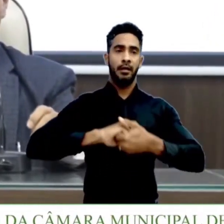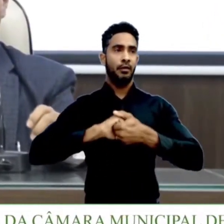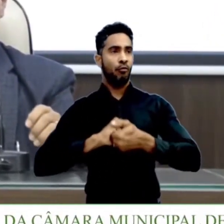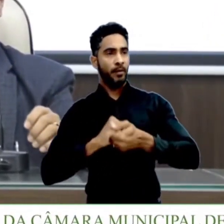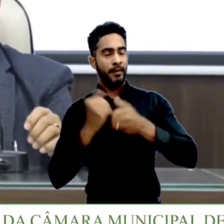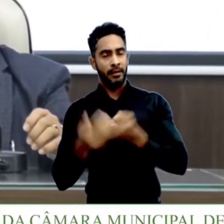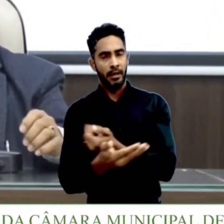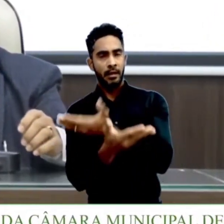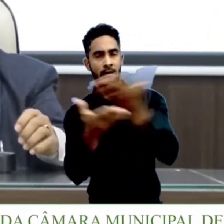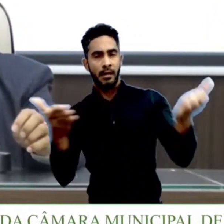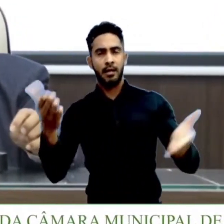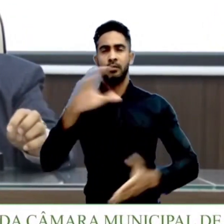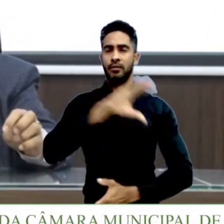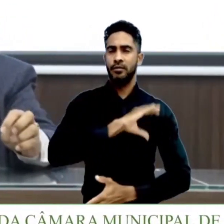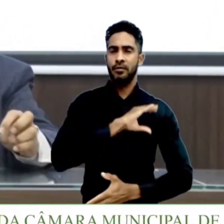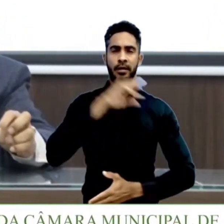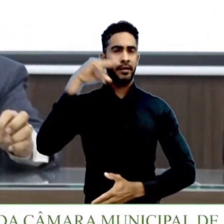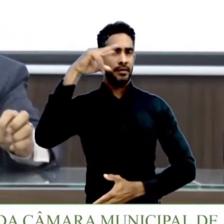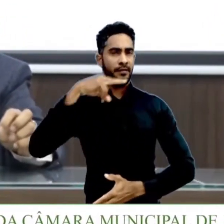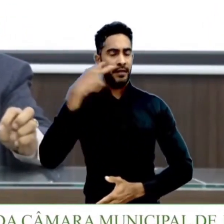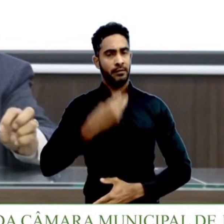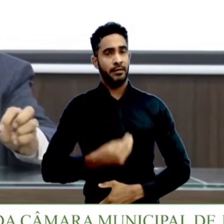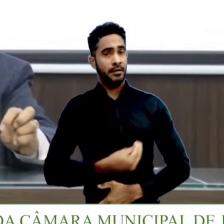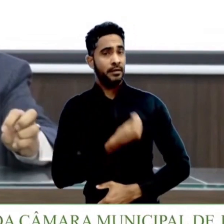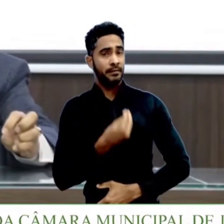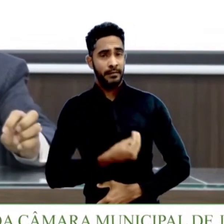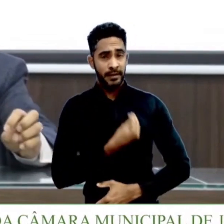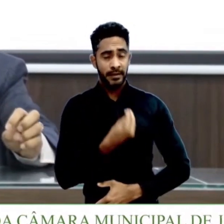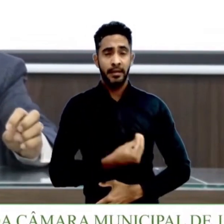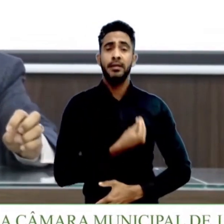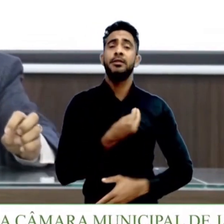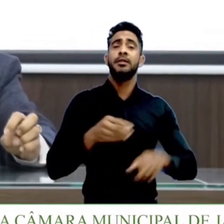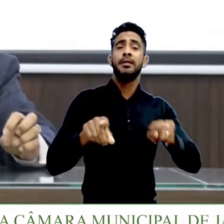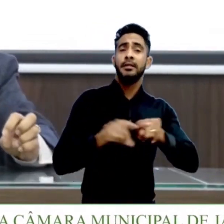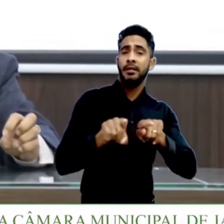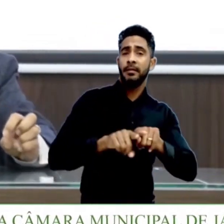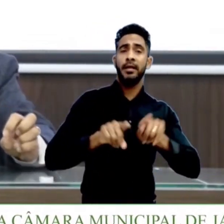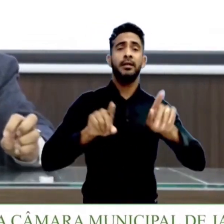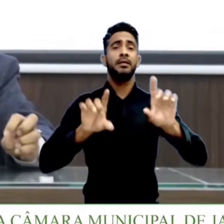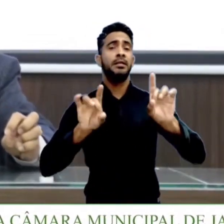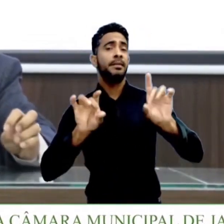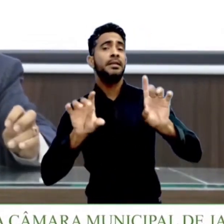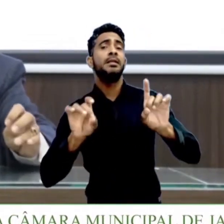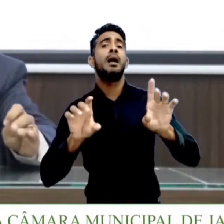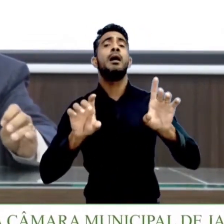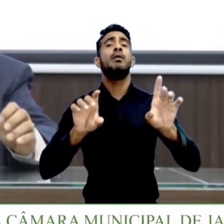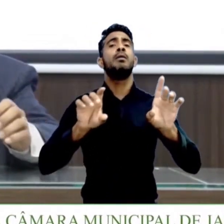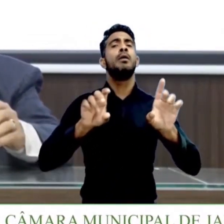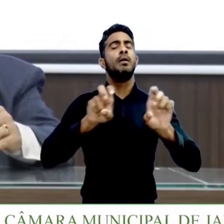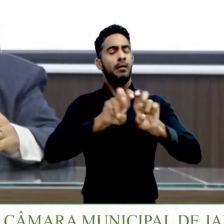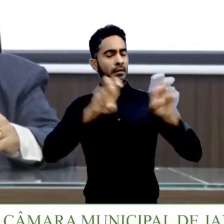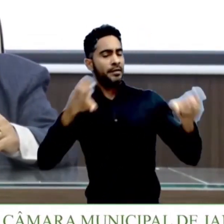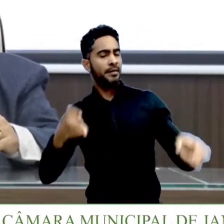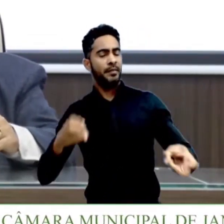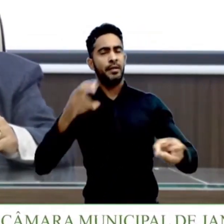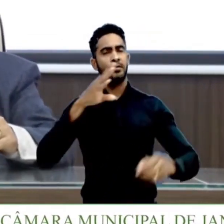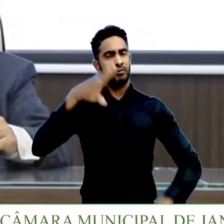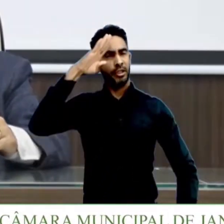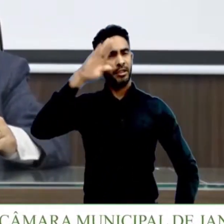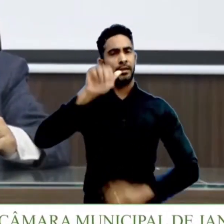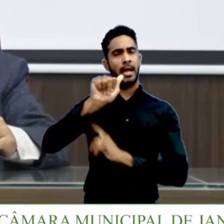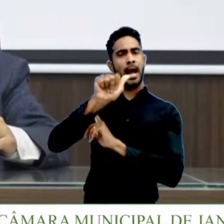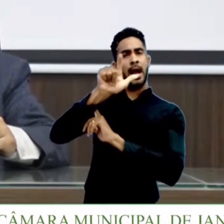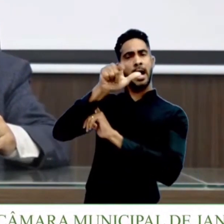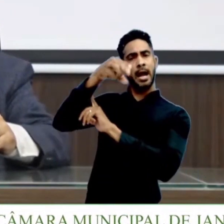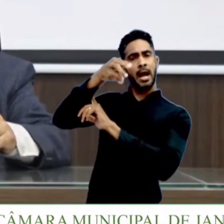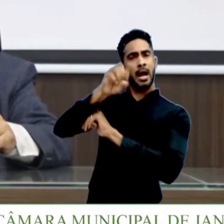aqui a todos os colegas vereadores aqui presentes, especial a nossa mesa aí, Sargento Almir, Roma